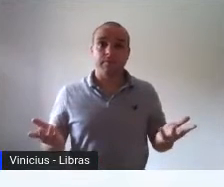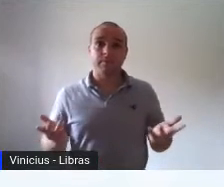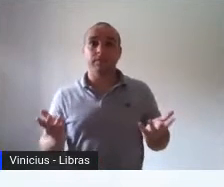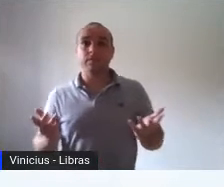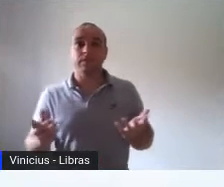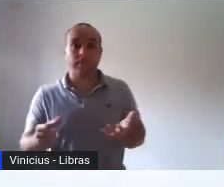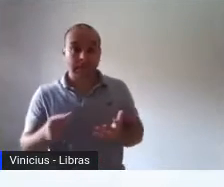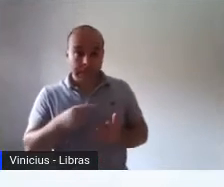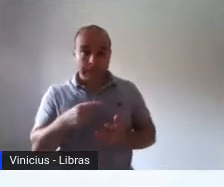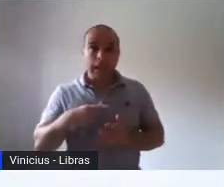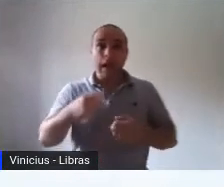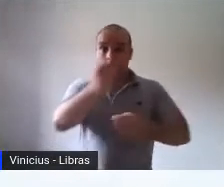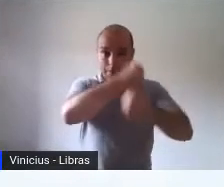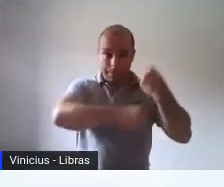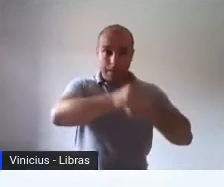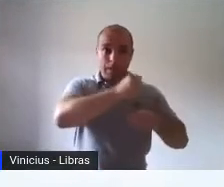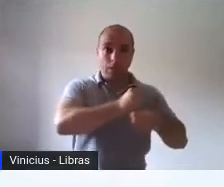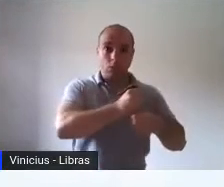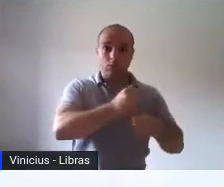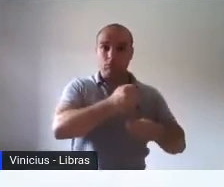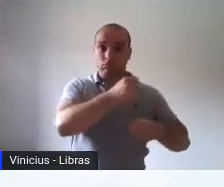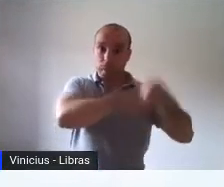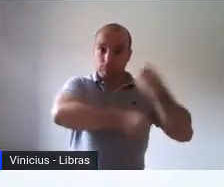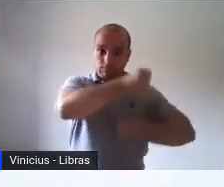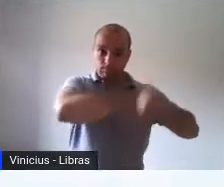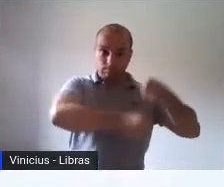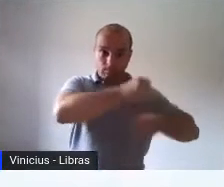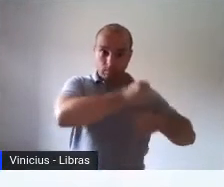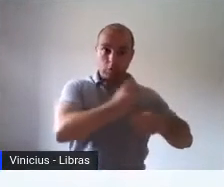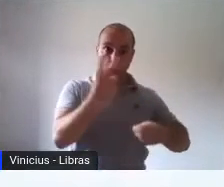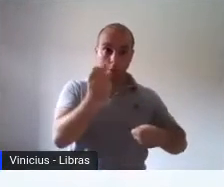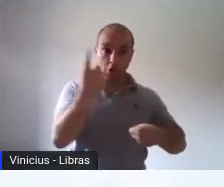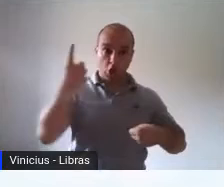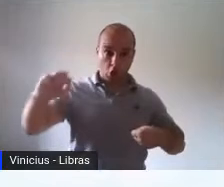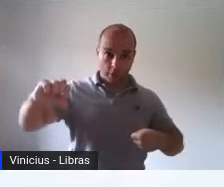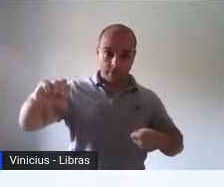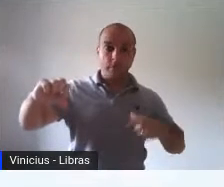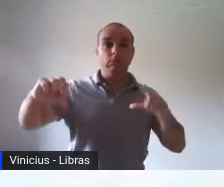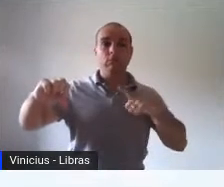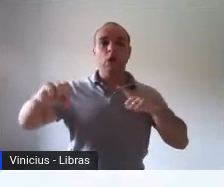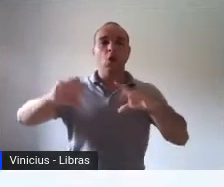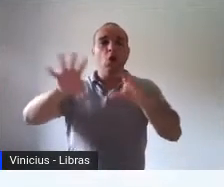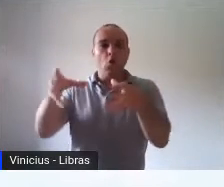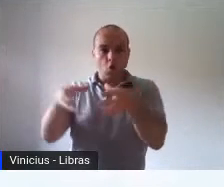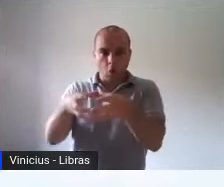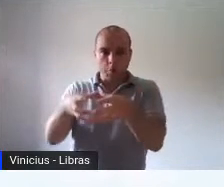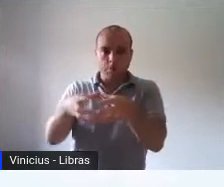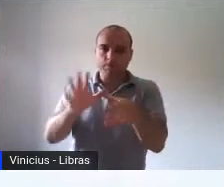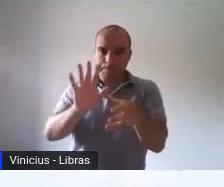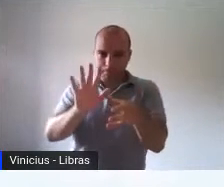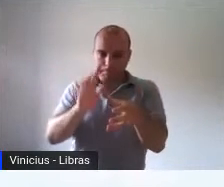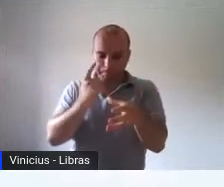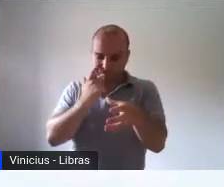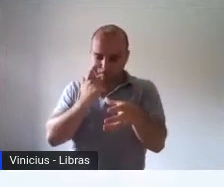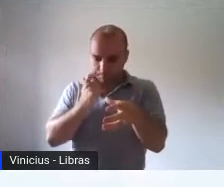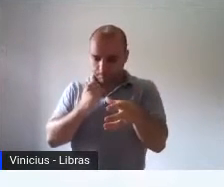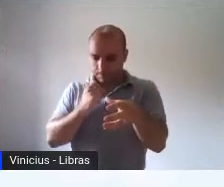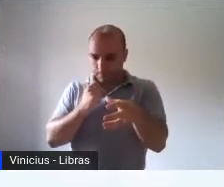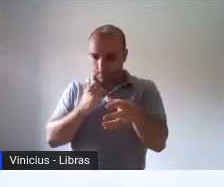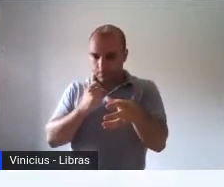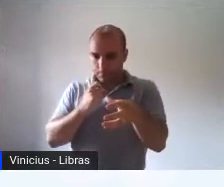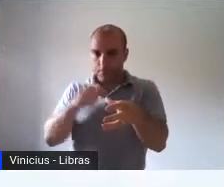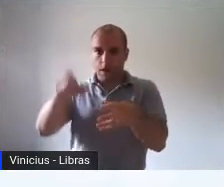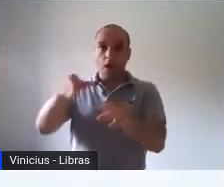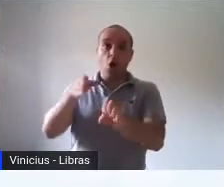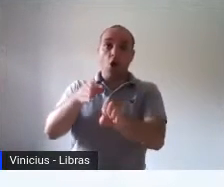discutia essa questão da alimentação, né? Que é o conselho, deixa eu só ver o nome aqui, é o Conselho Nacional de Segurança